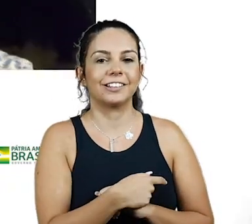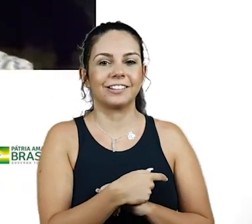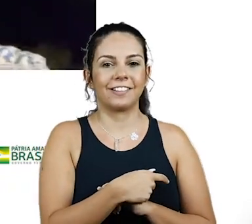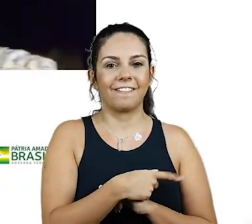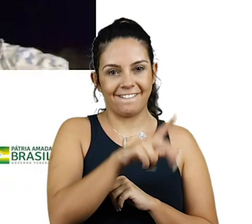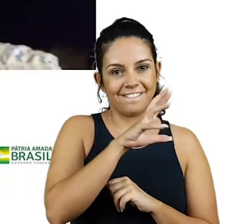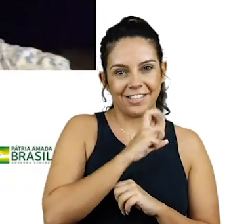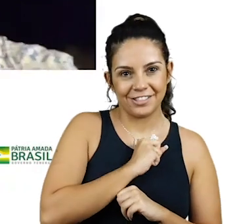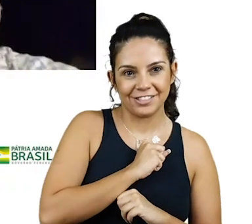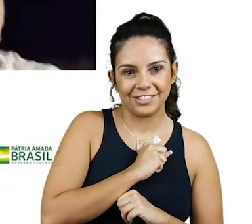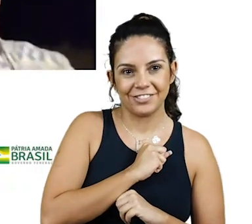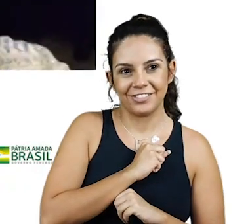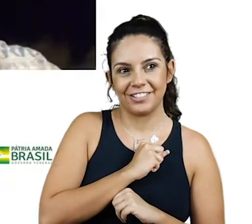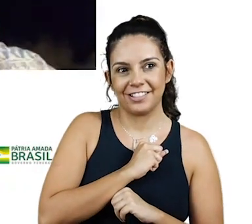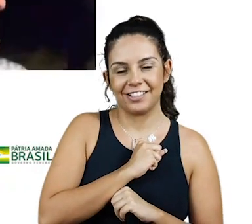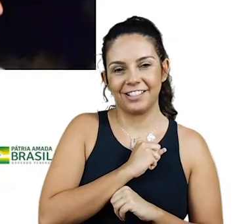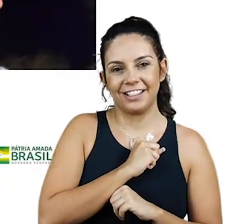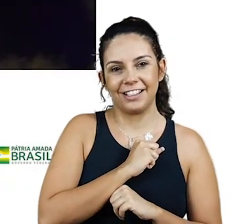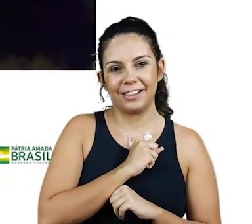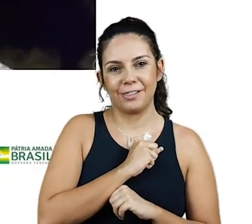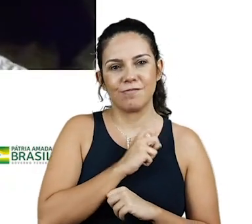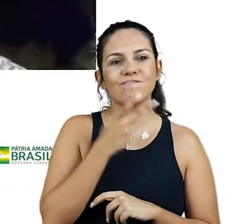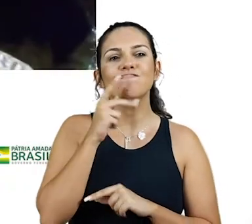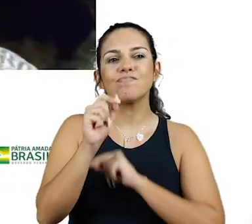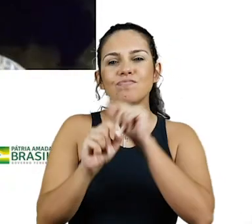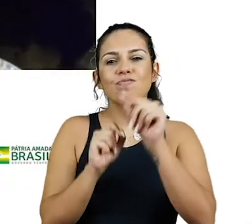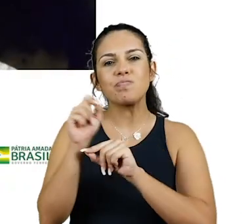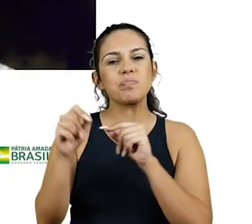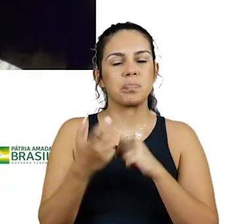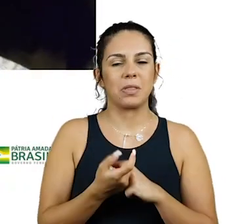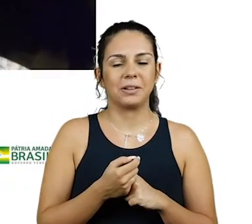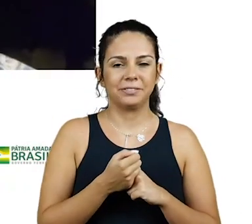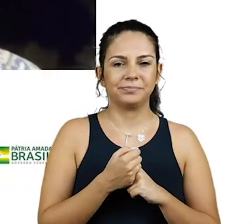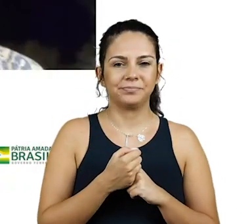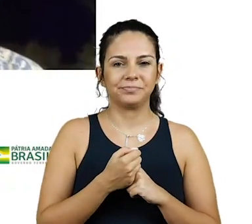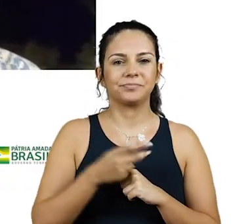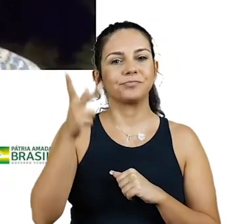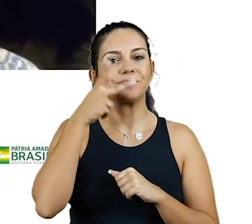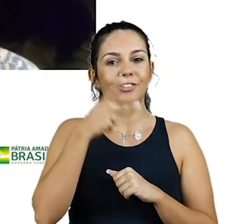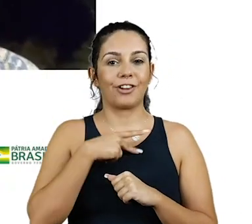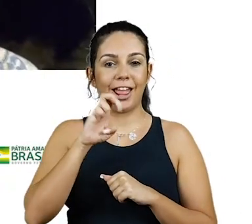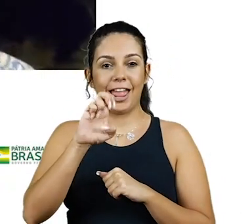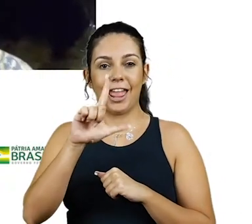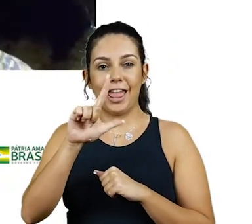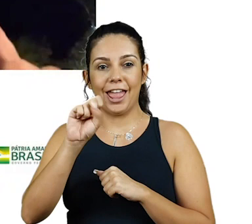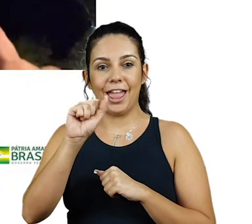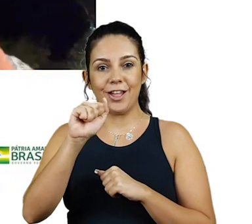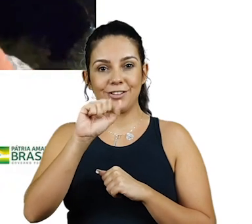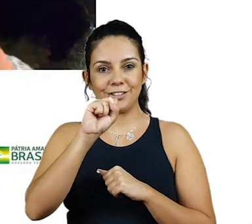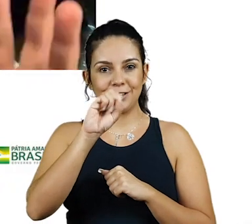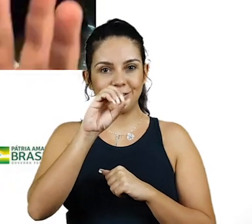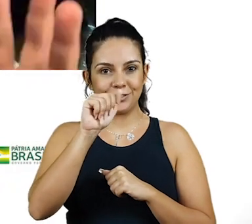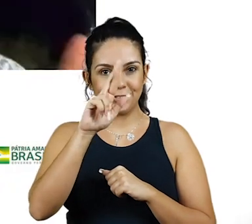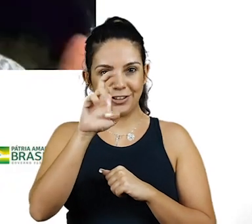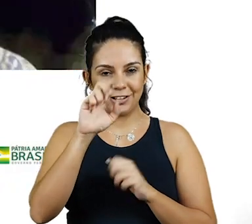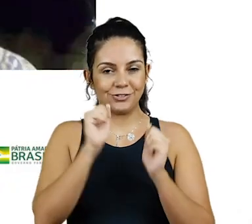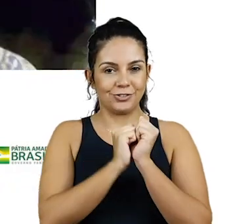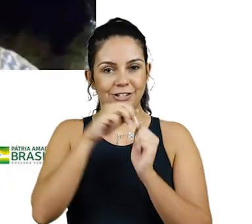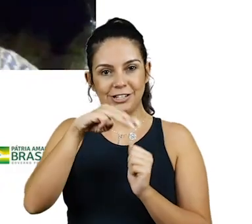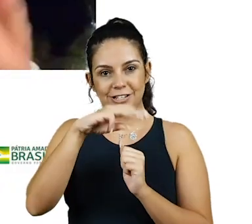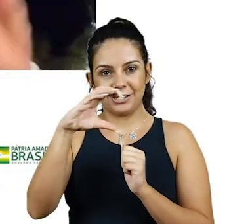mas você vai gostar. Ela fez uma onda. 15 dias depois eu estou lá, Elza Soares e MC Rebeca. A